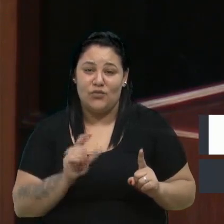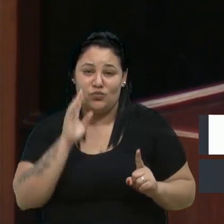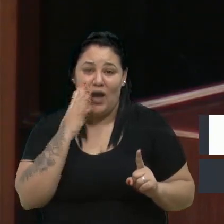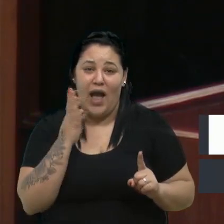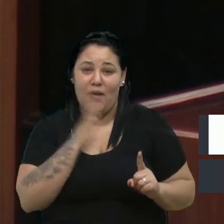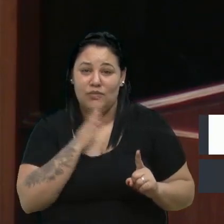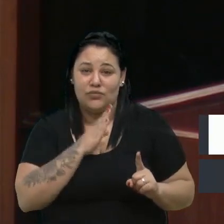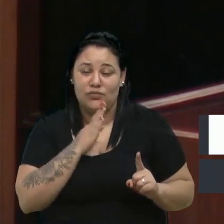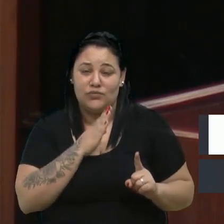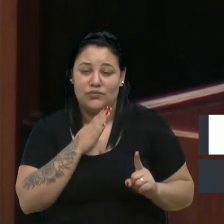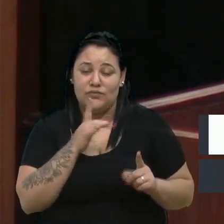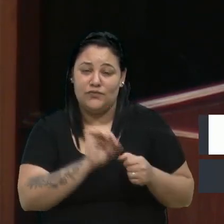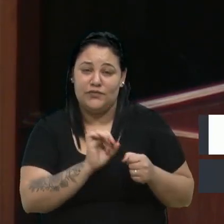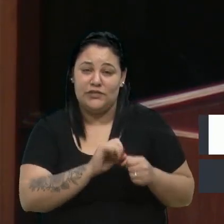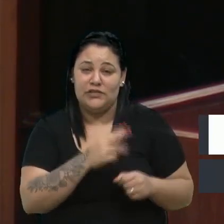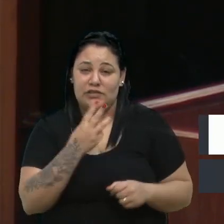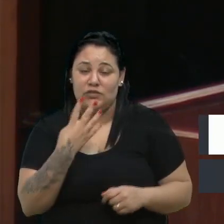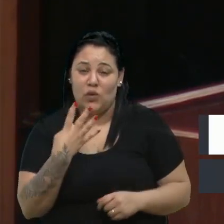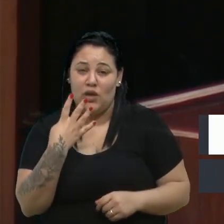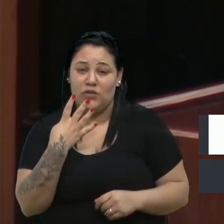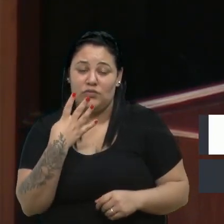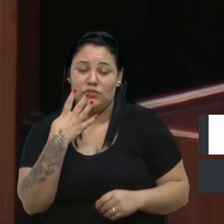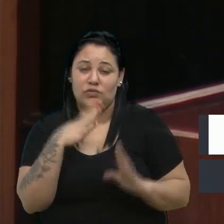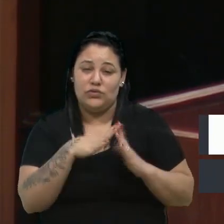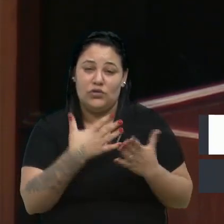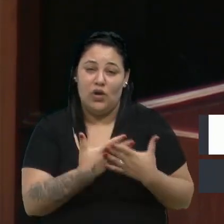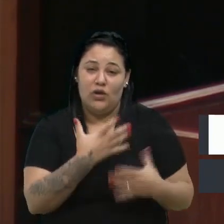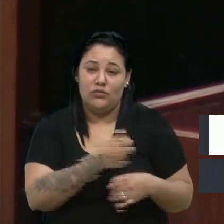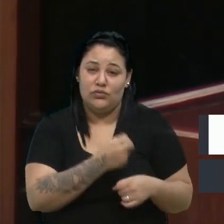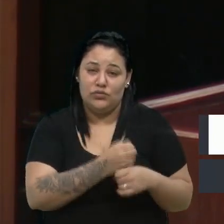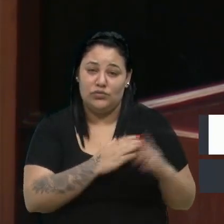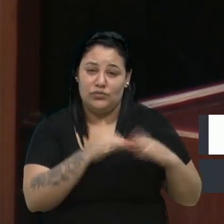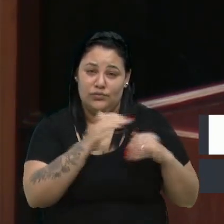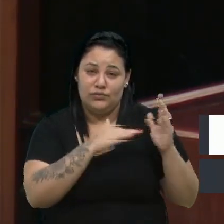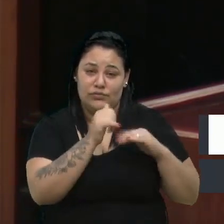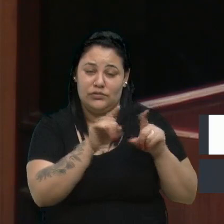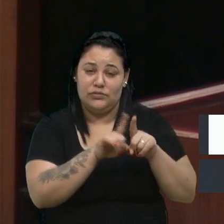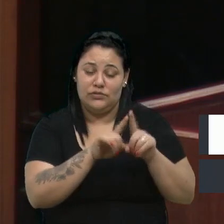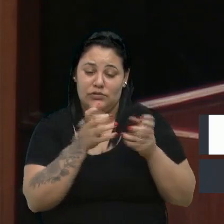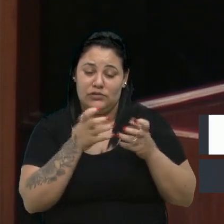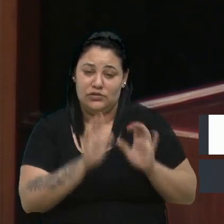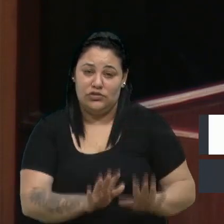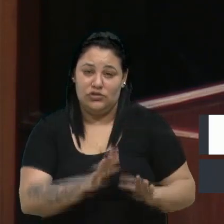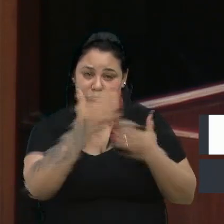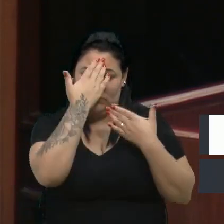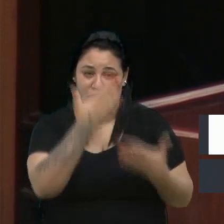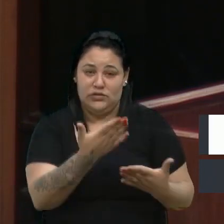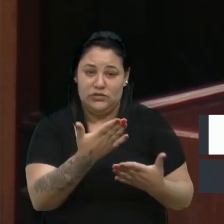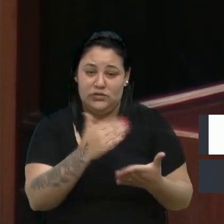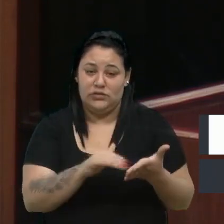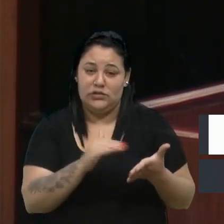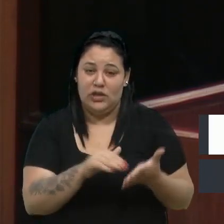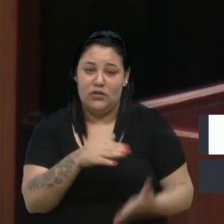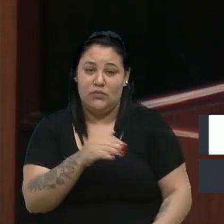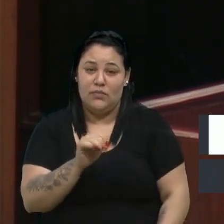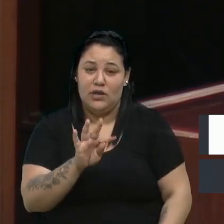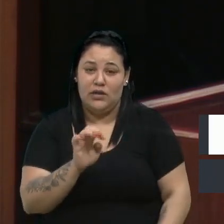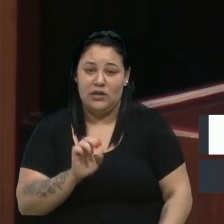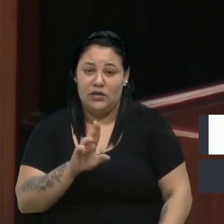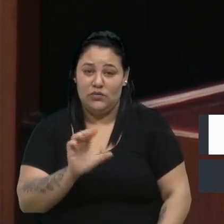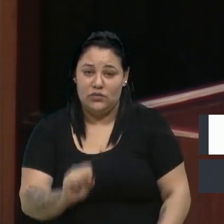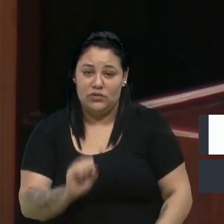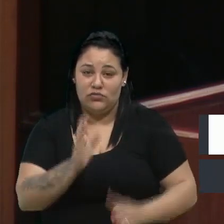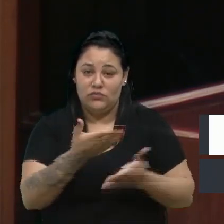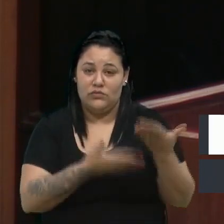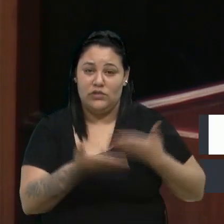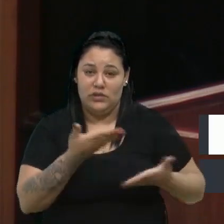mínimo uma construção de 3 ou 4 escolas. Fica aqui o meu agradecimento ao secretário Matheus, que nos atendeu. A